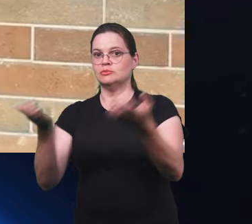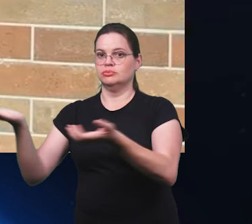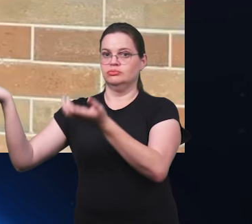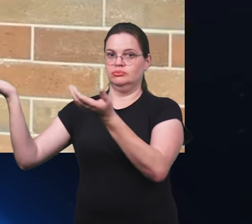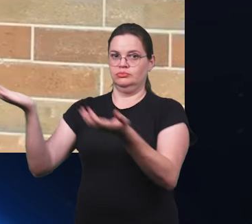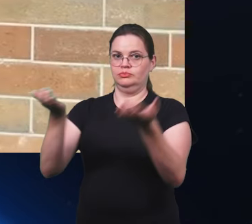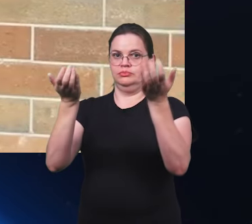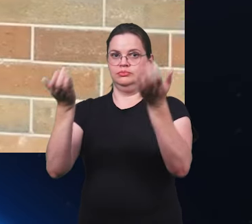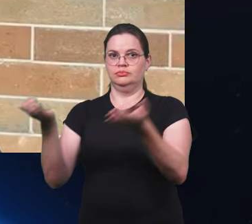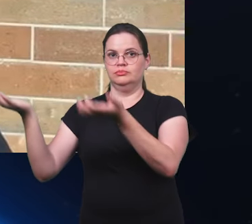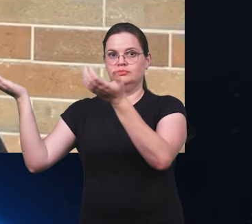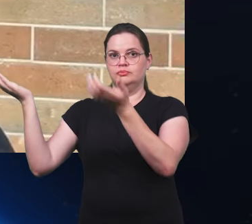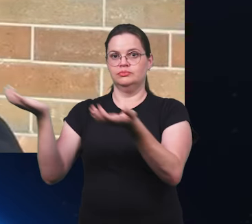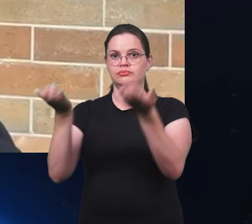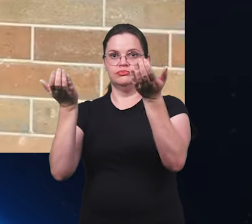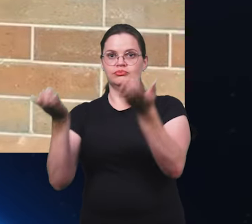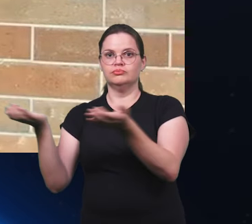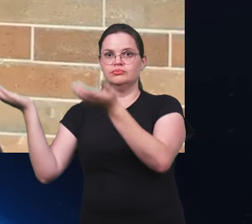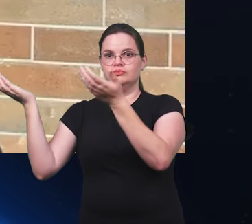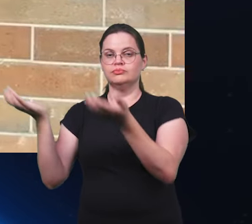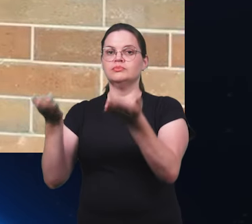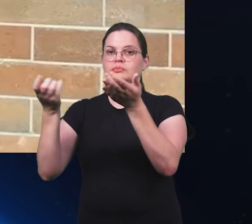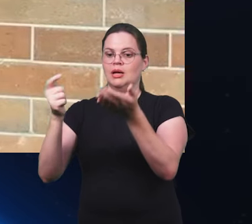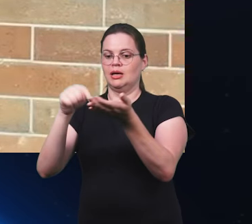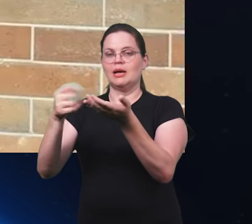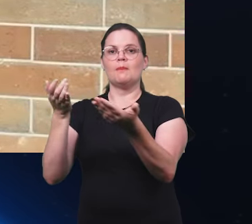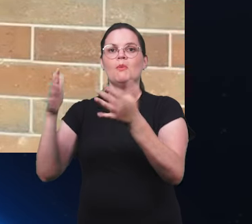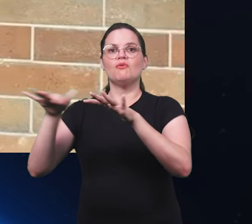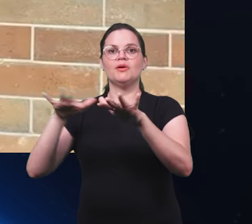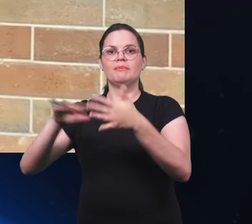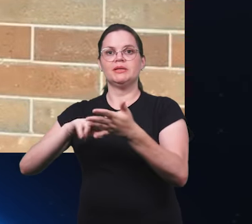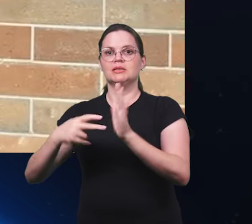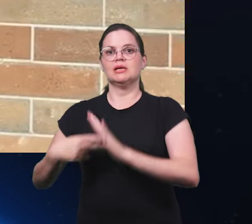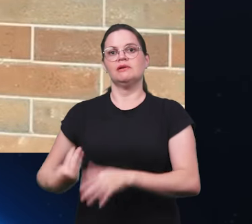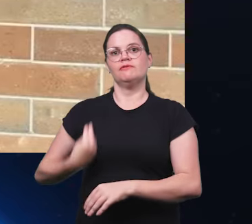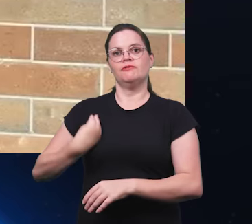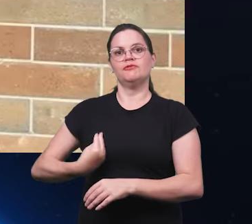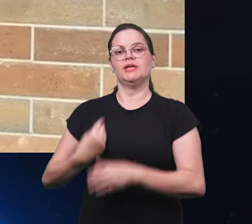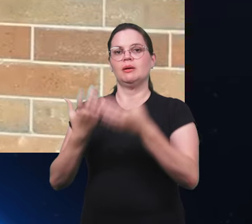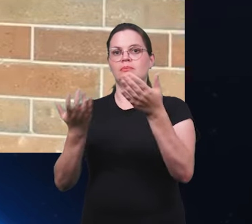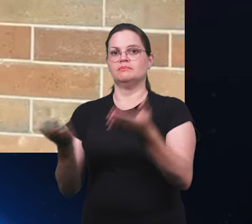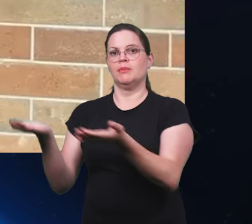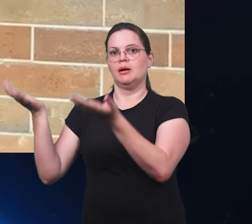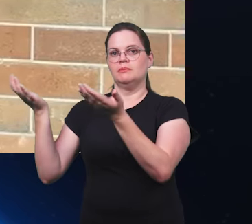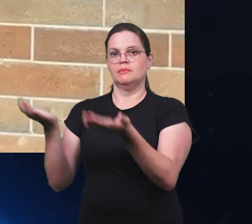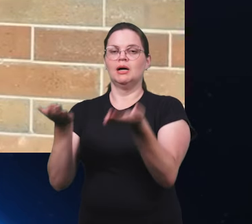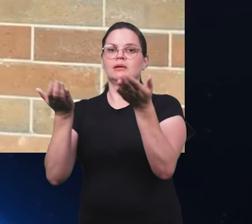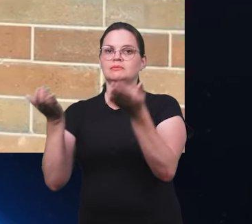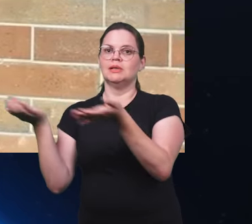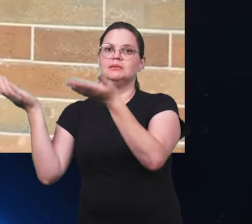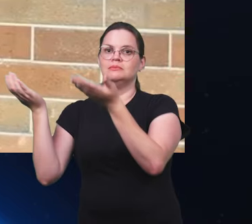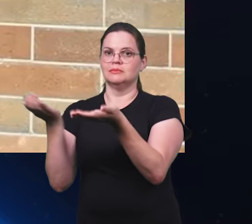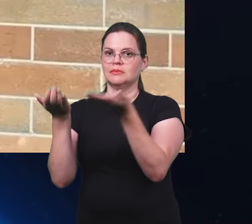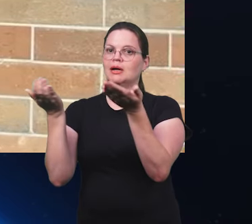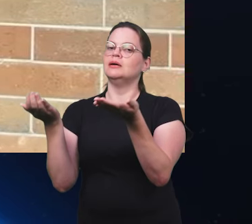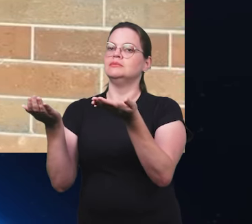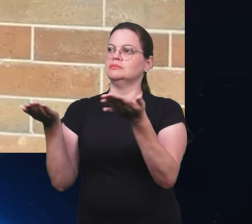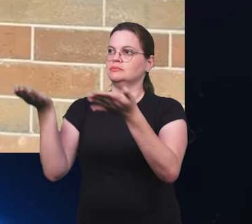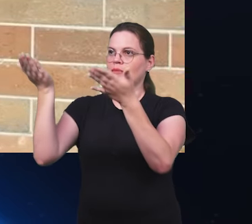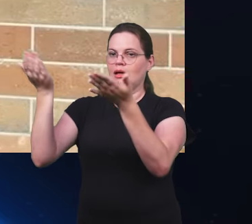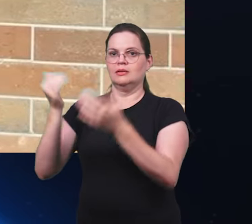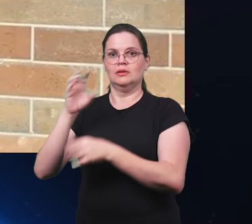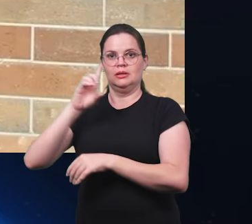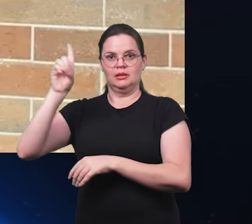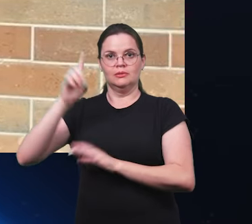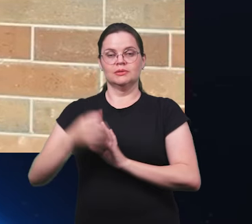ele indicava aquilo ali como vida, era o molho que havia sido arrancado da terra e ali representava a